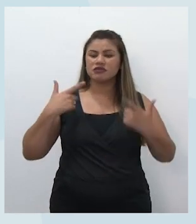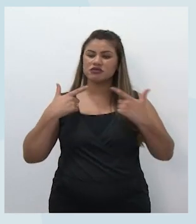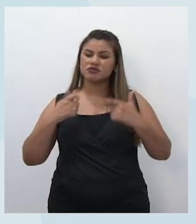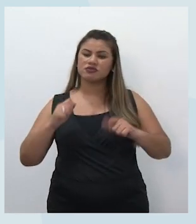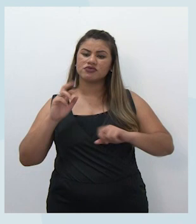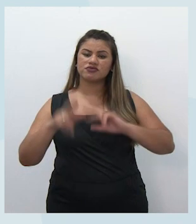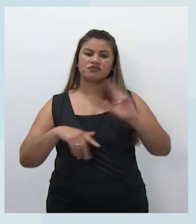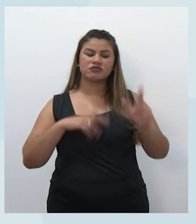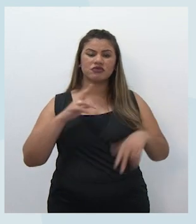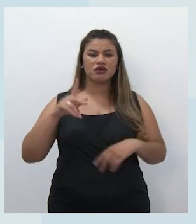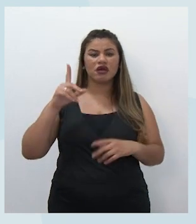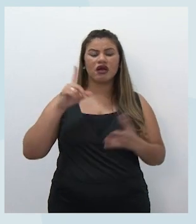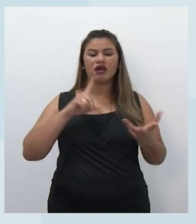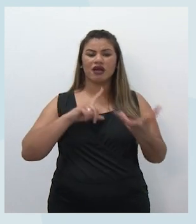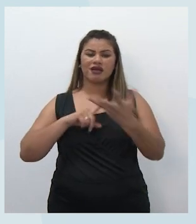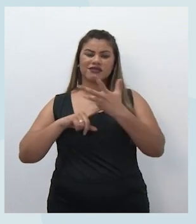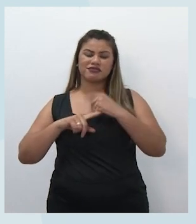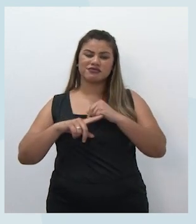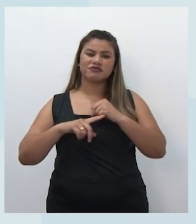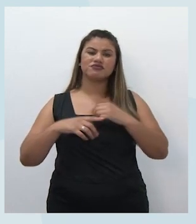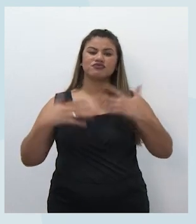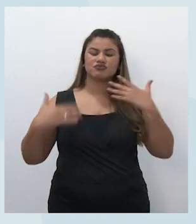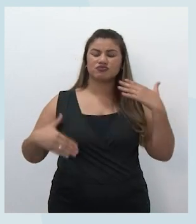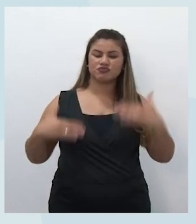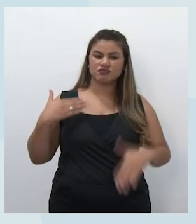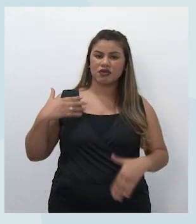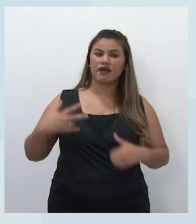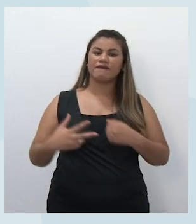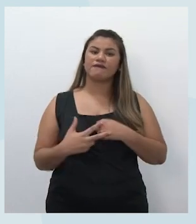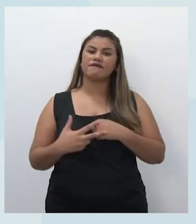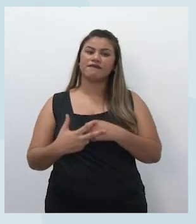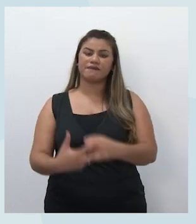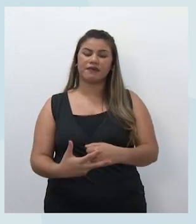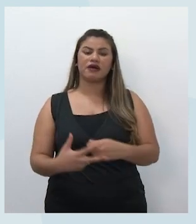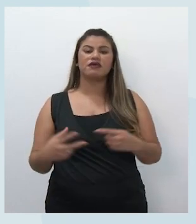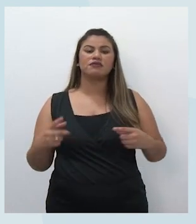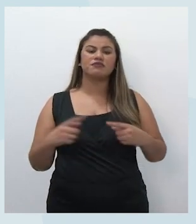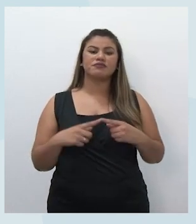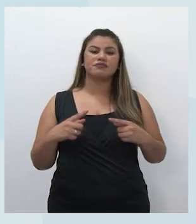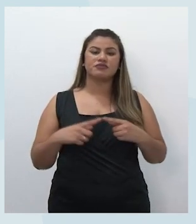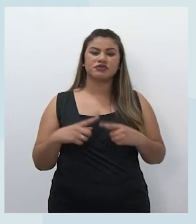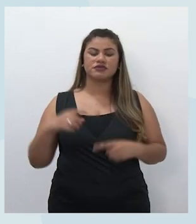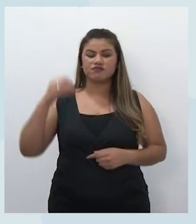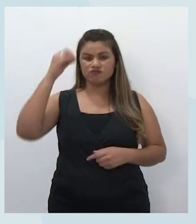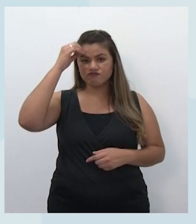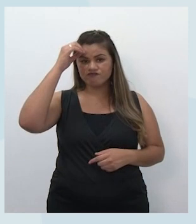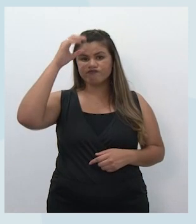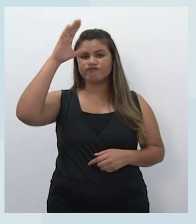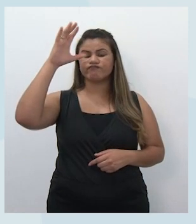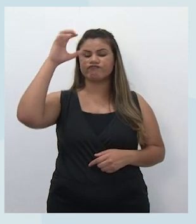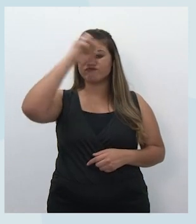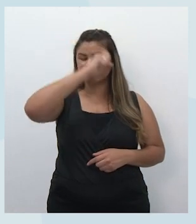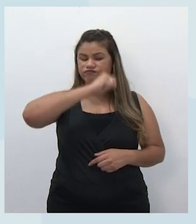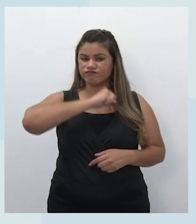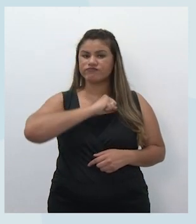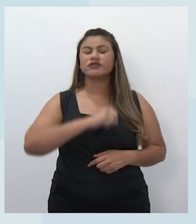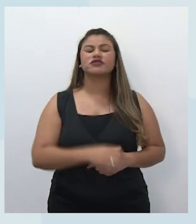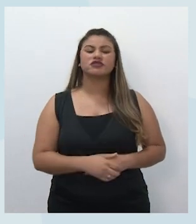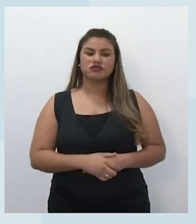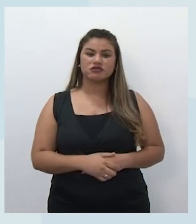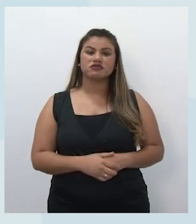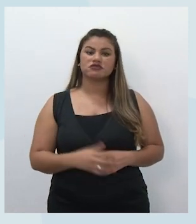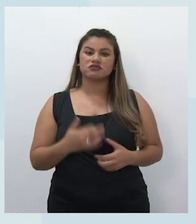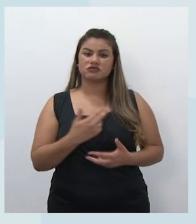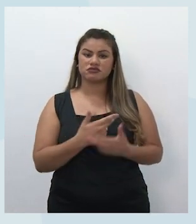culturais, artísticas, corporais e verbais, né? Pede essa mobilização desse conhecimento para ampliação, né, das formas